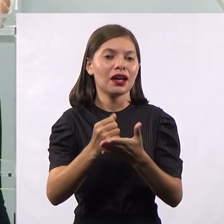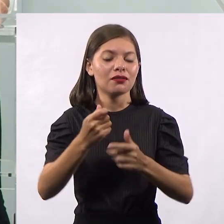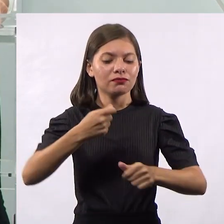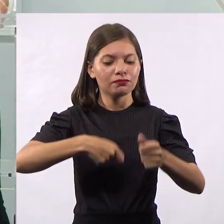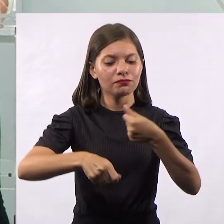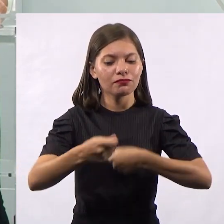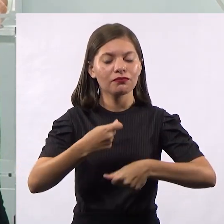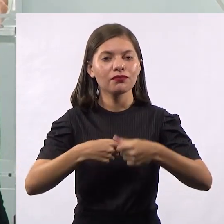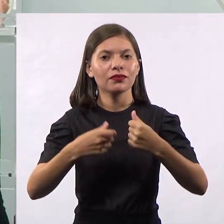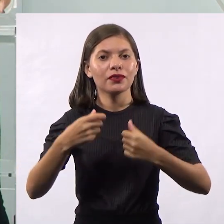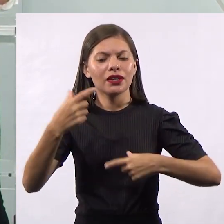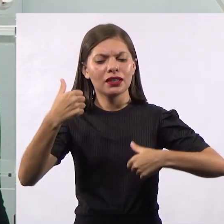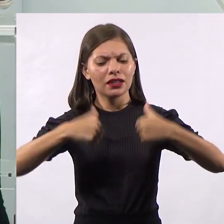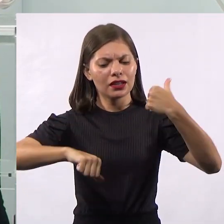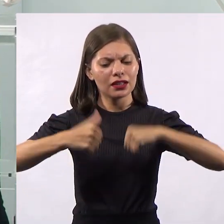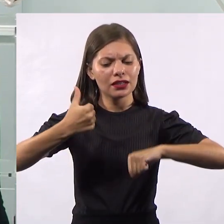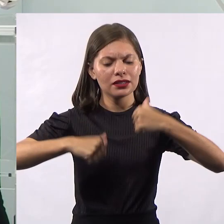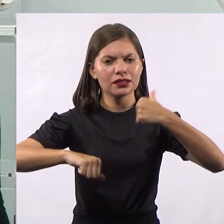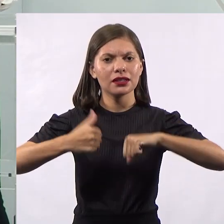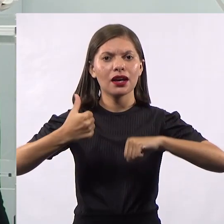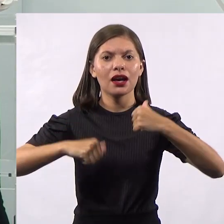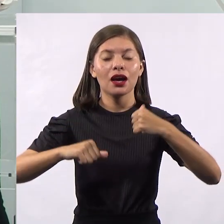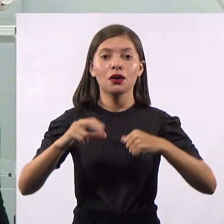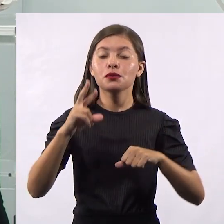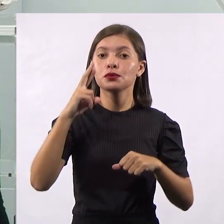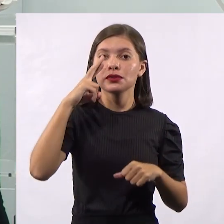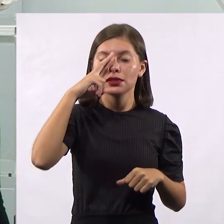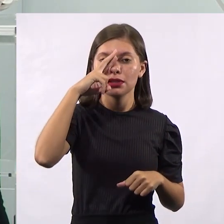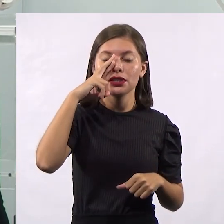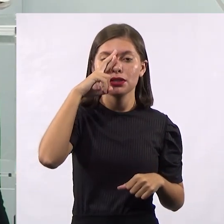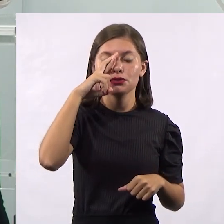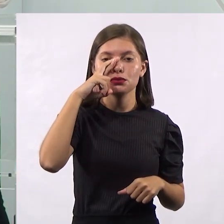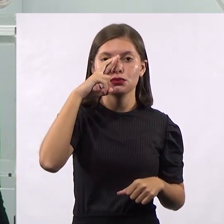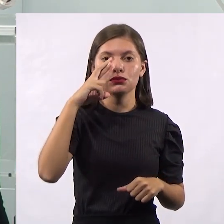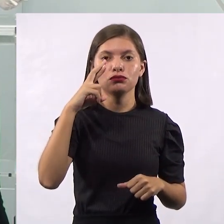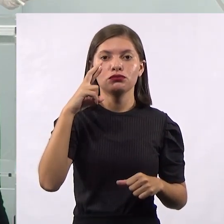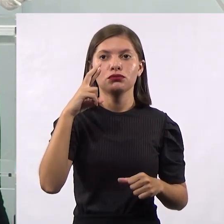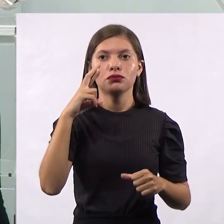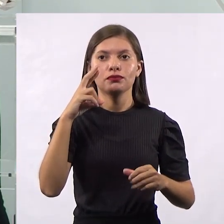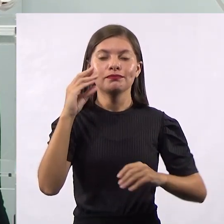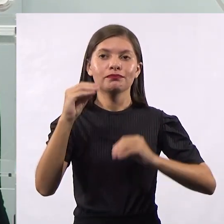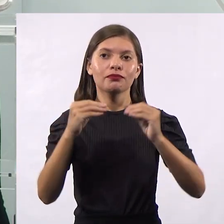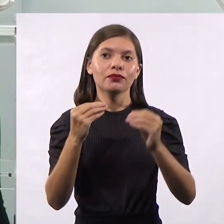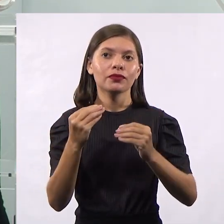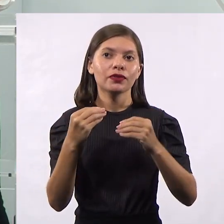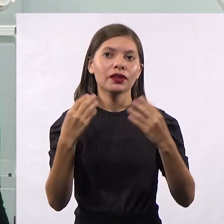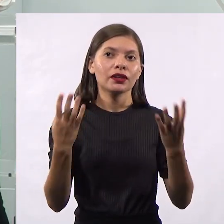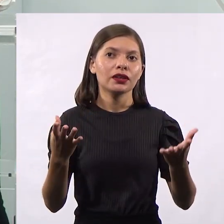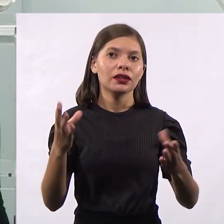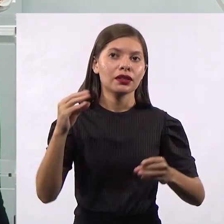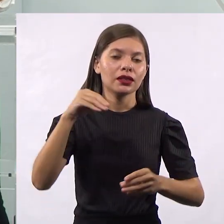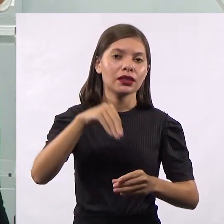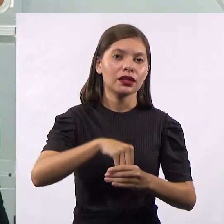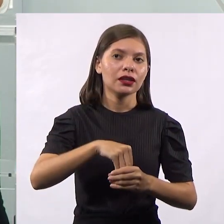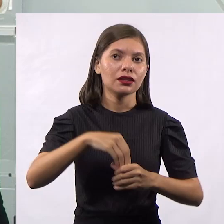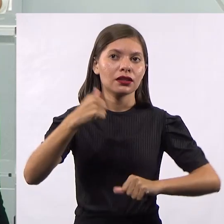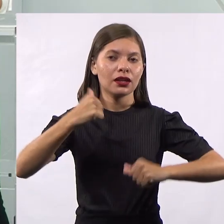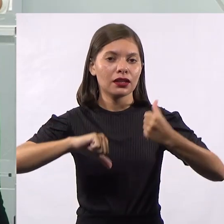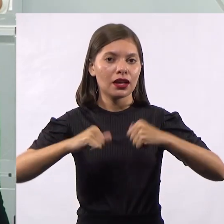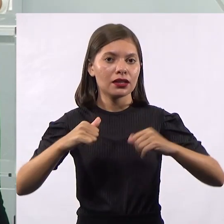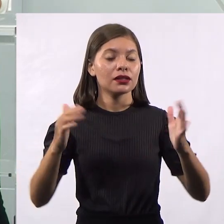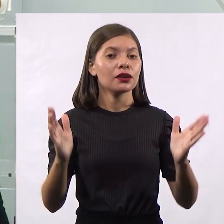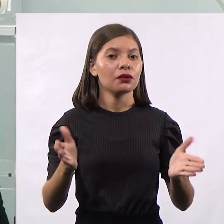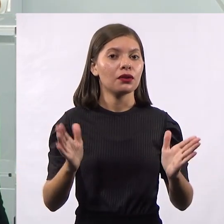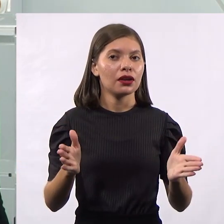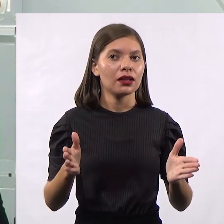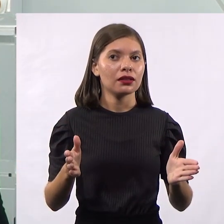administração tem que analisar a distribuição dos riscos do contrato. E aí, dentro dessa análise de riscos, a gente vai falar agora